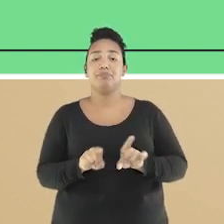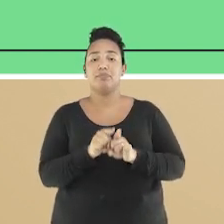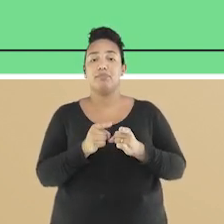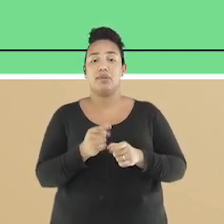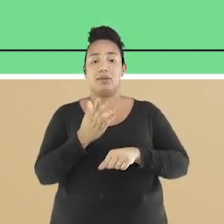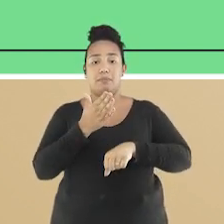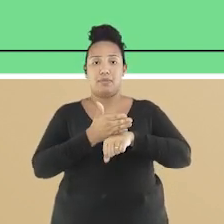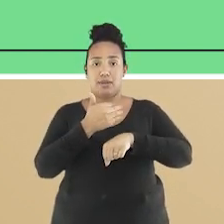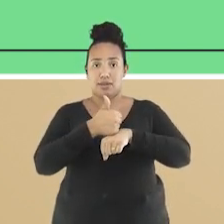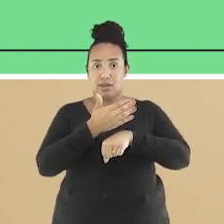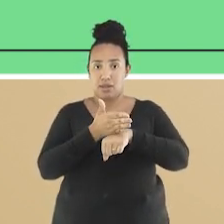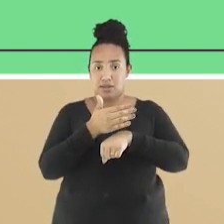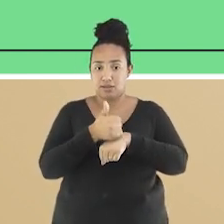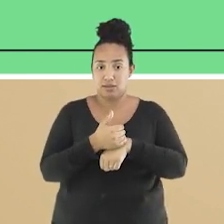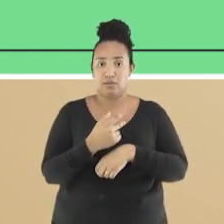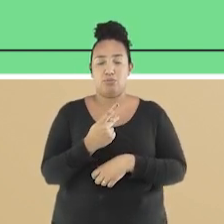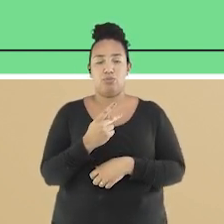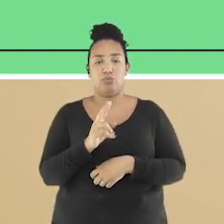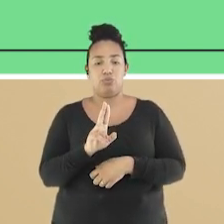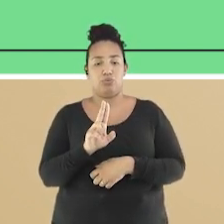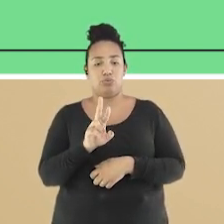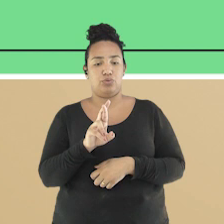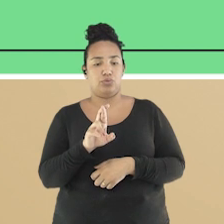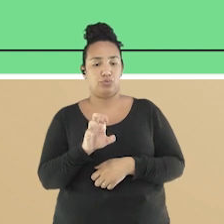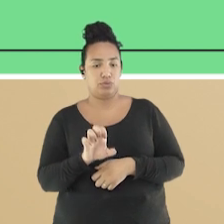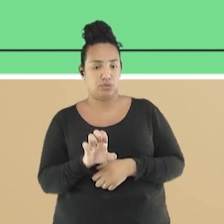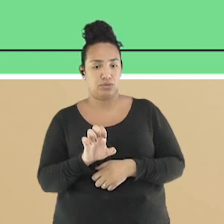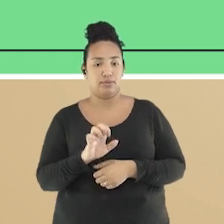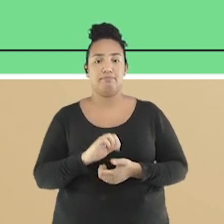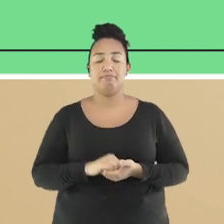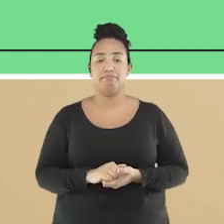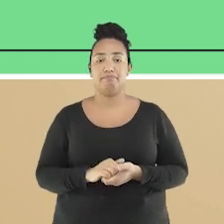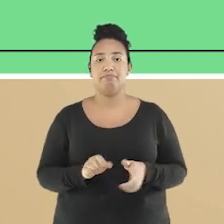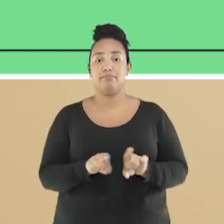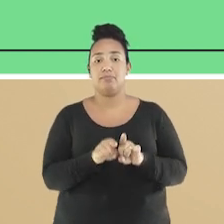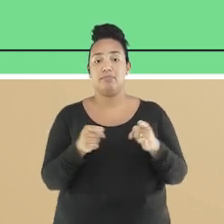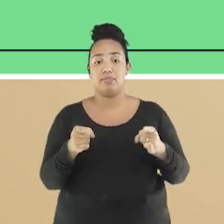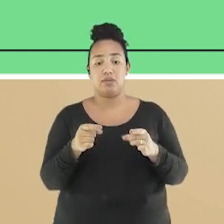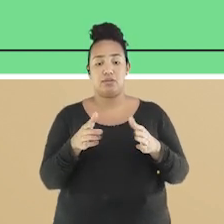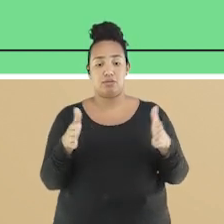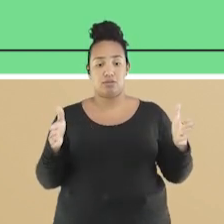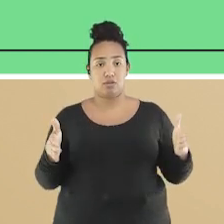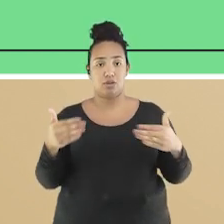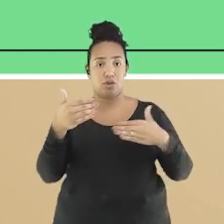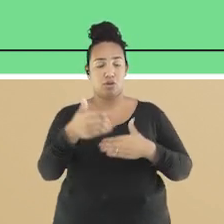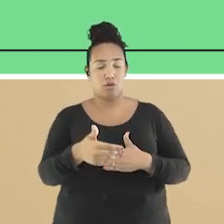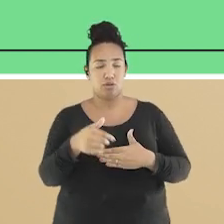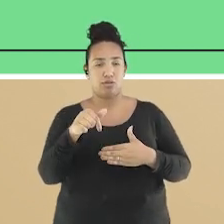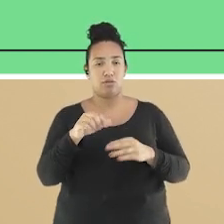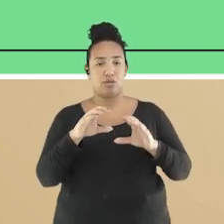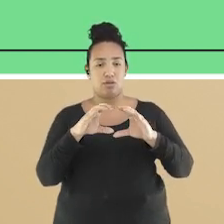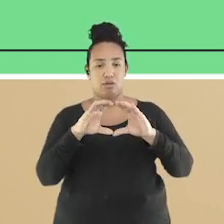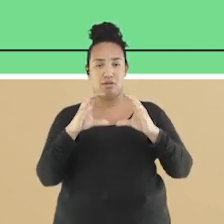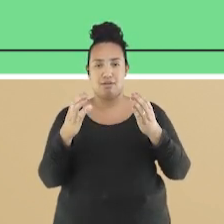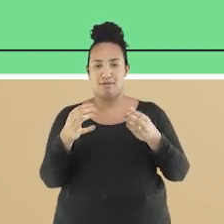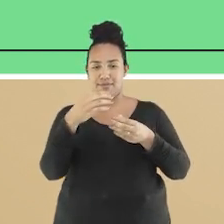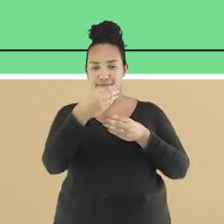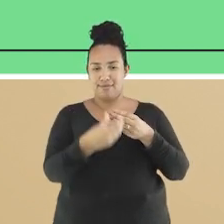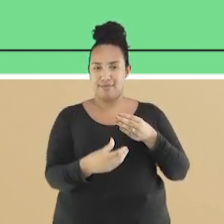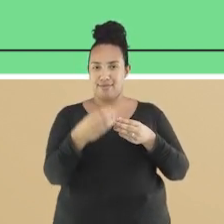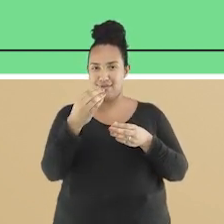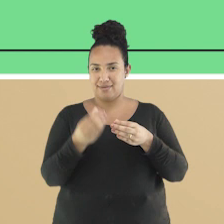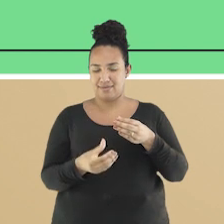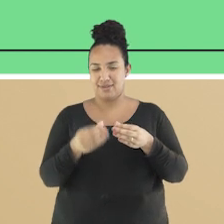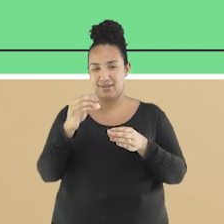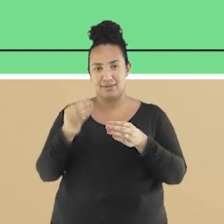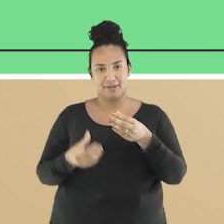batatas e também molho de oxycoco e torta de abóbora. Continuando. Volunteering